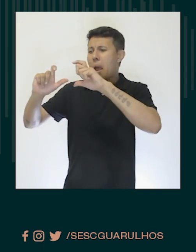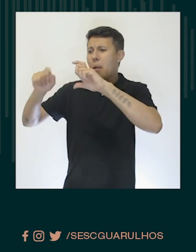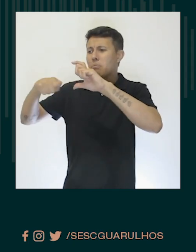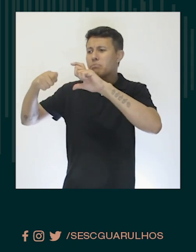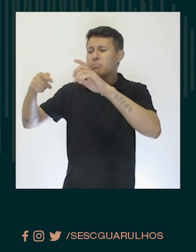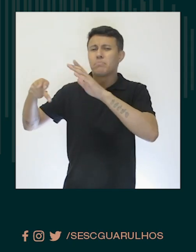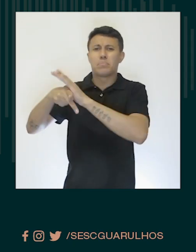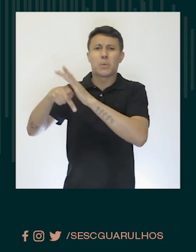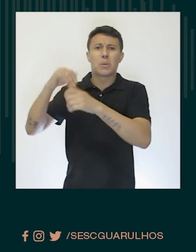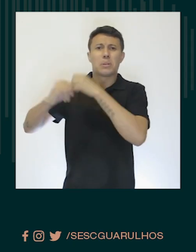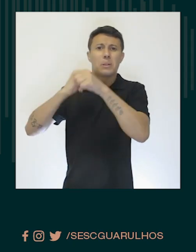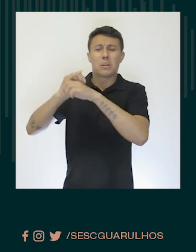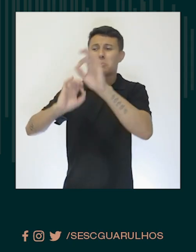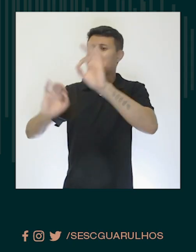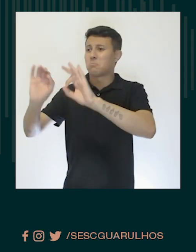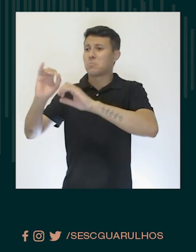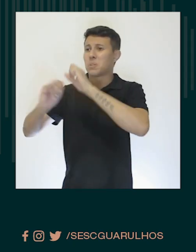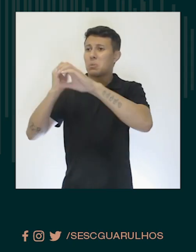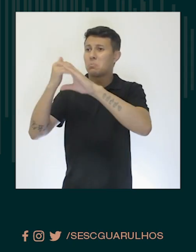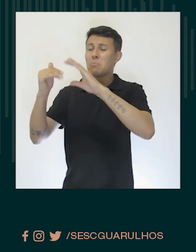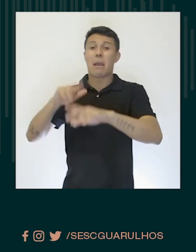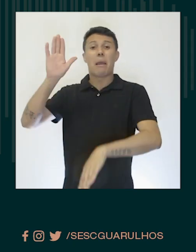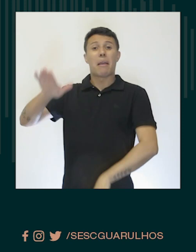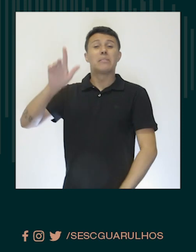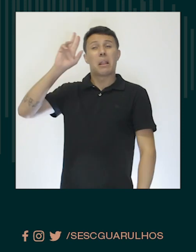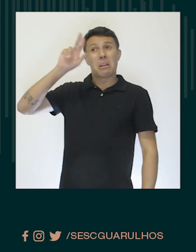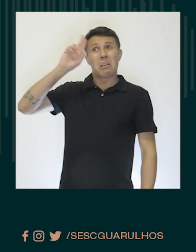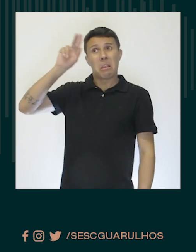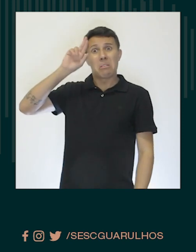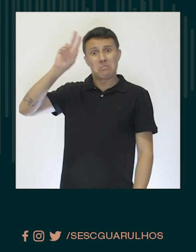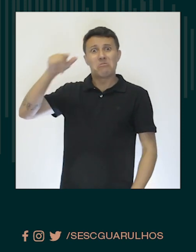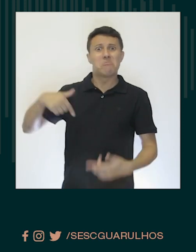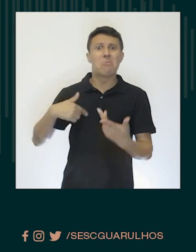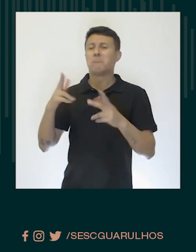de internet, mas é uma opção muito criativa, que eu ainda não tive a oportunidade de